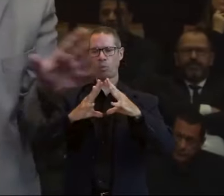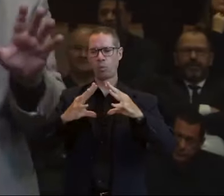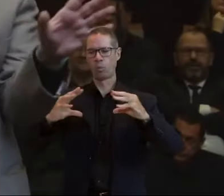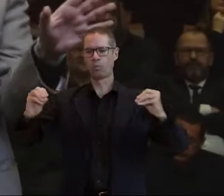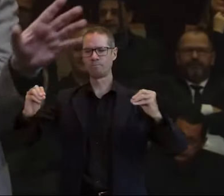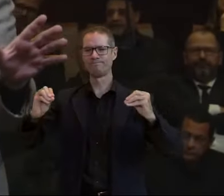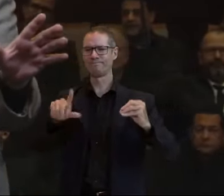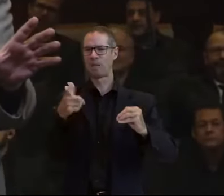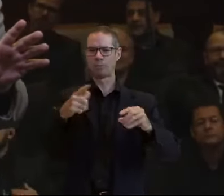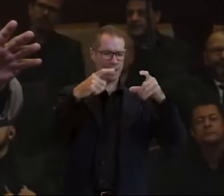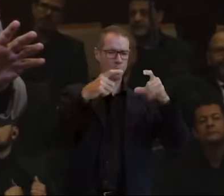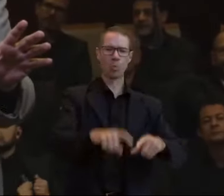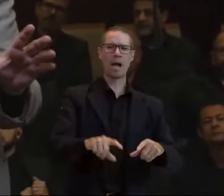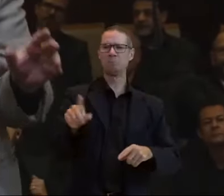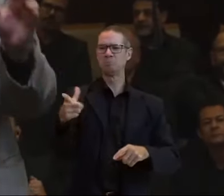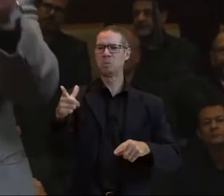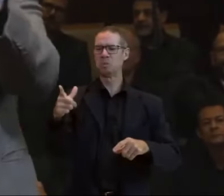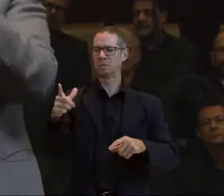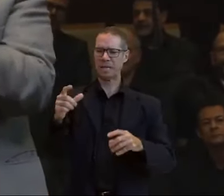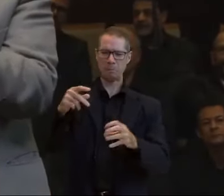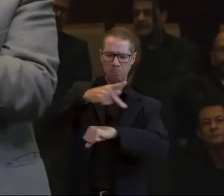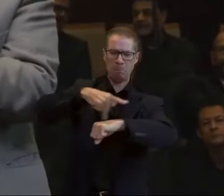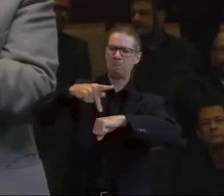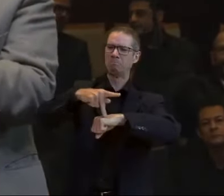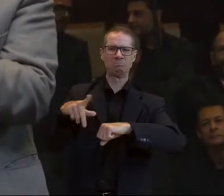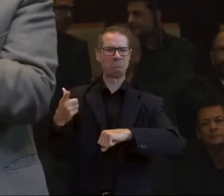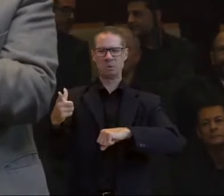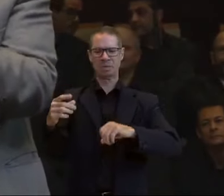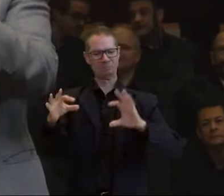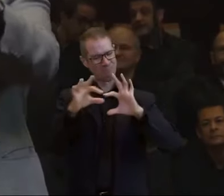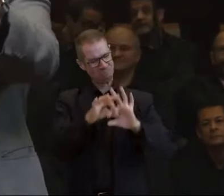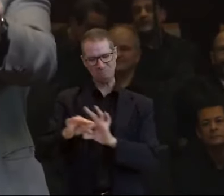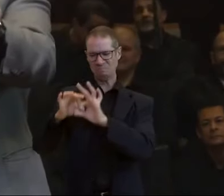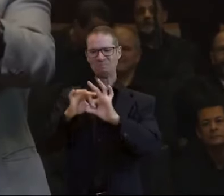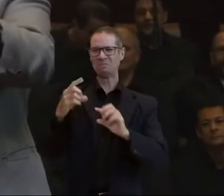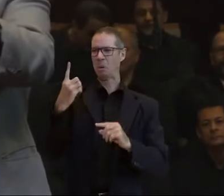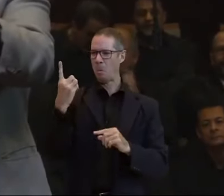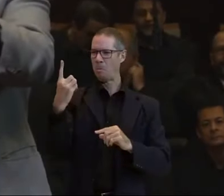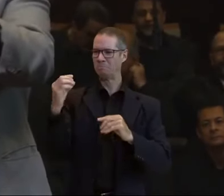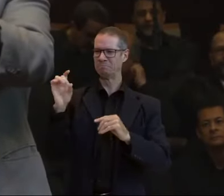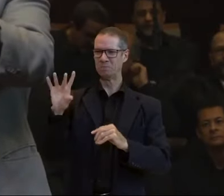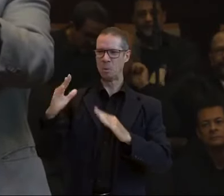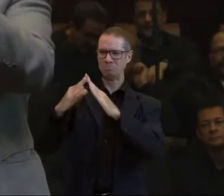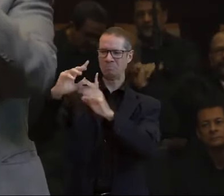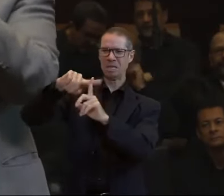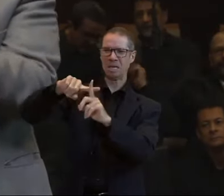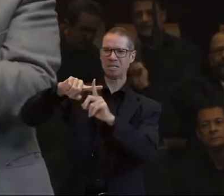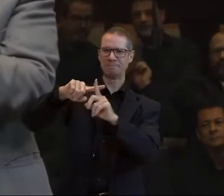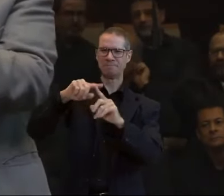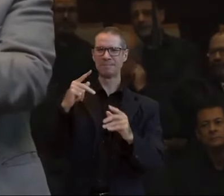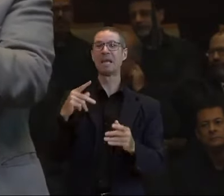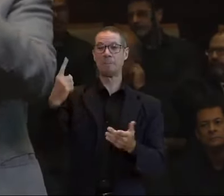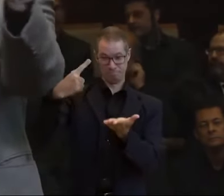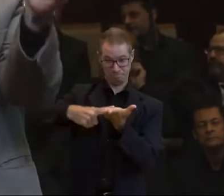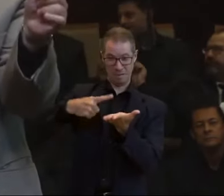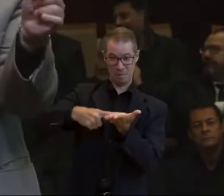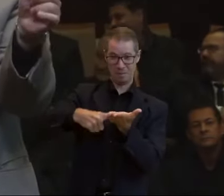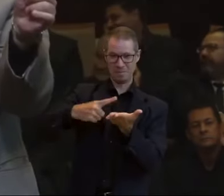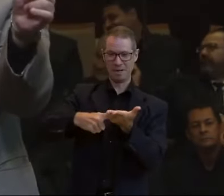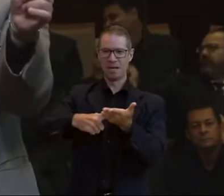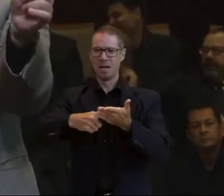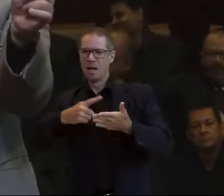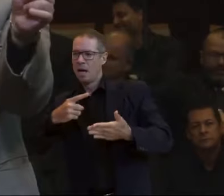ageográfica, não tem lugar, precisa estar comprometido com a igreja local. Porque a expressão visível